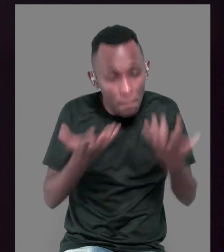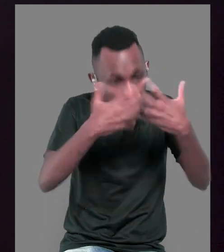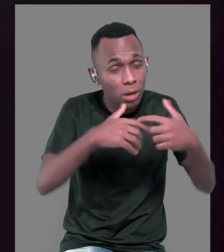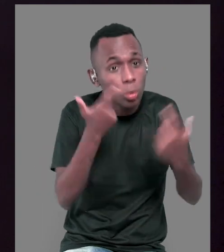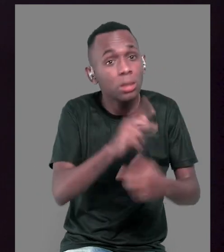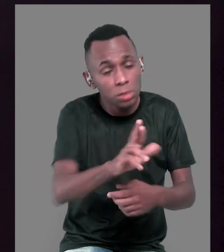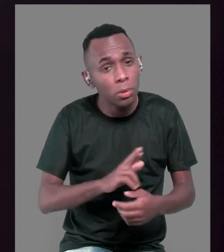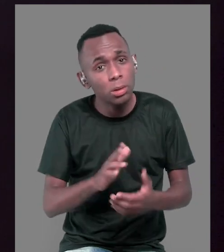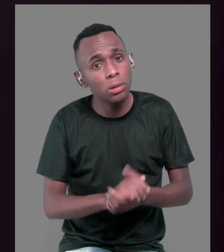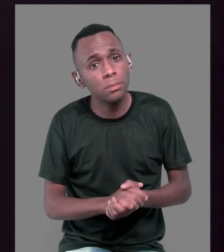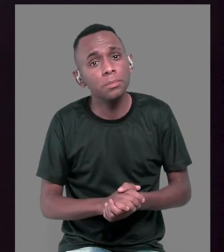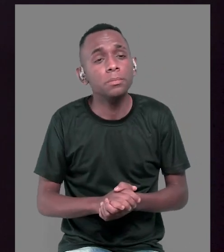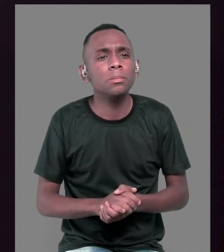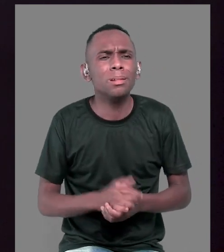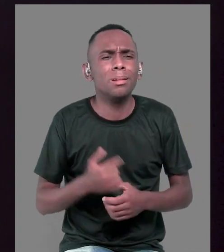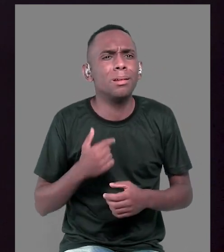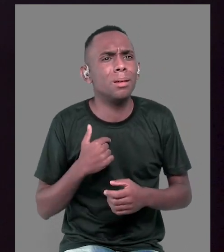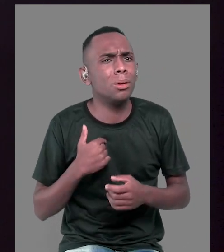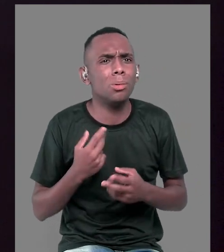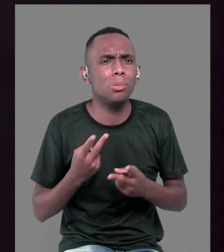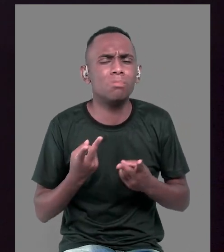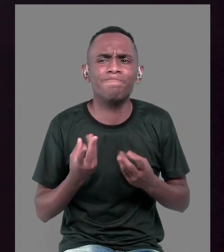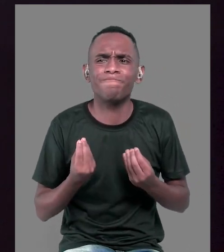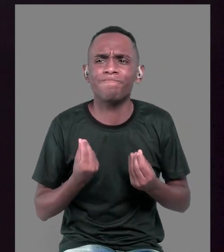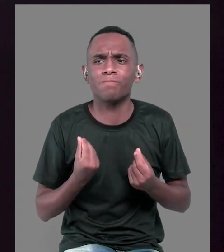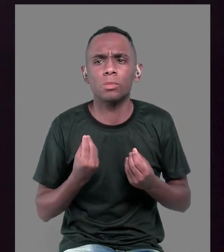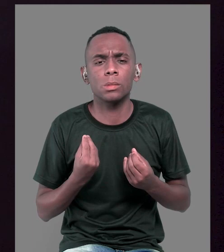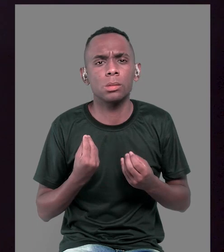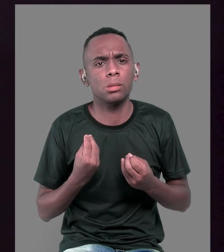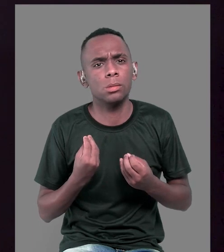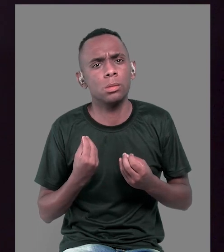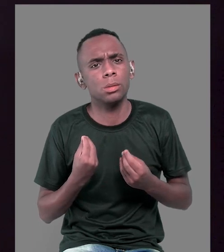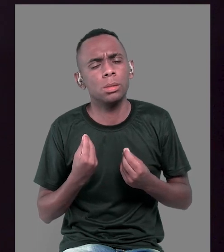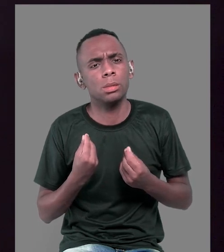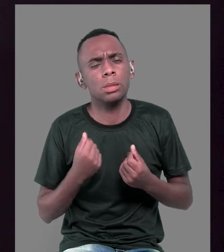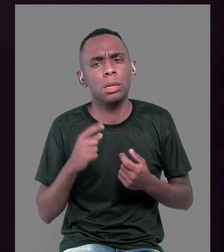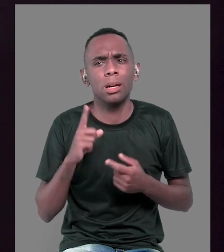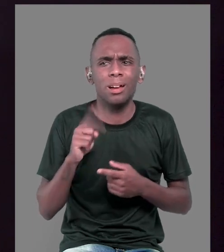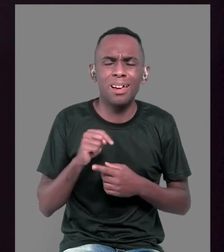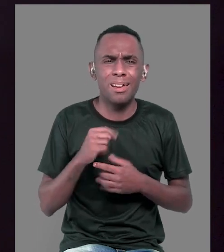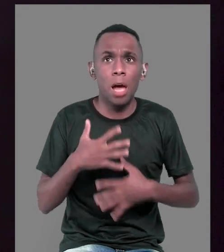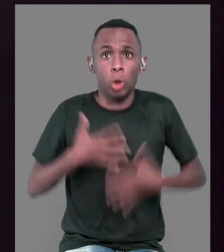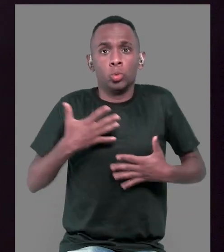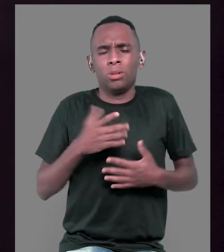vejo isso como algo muito assustador.